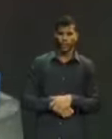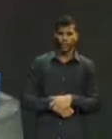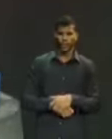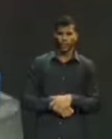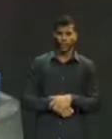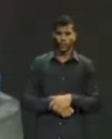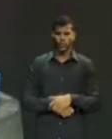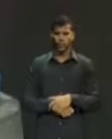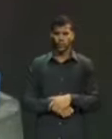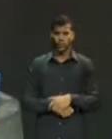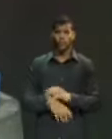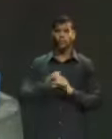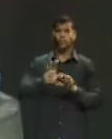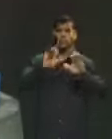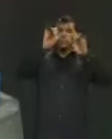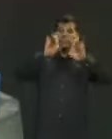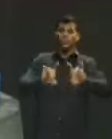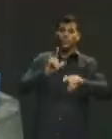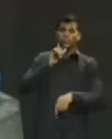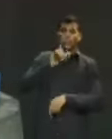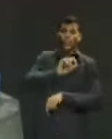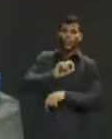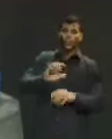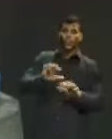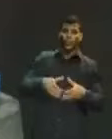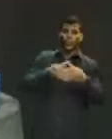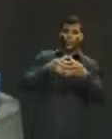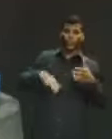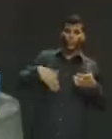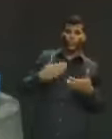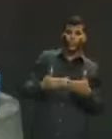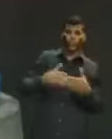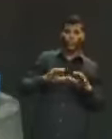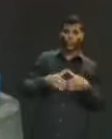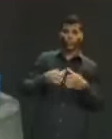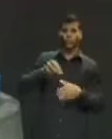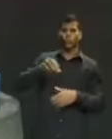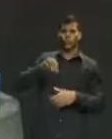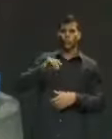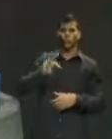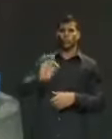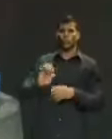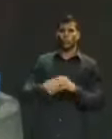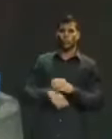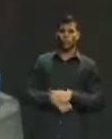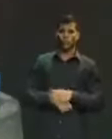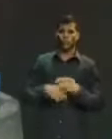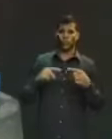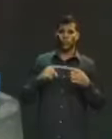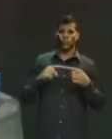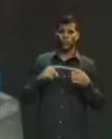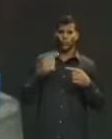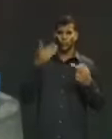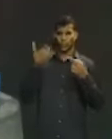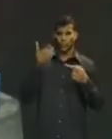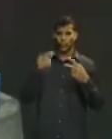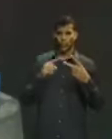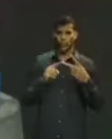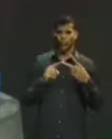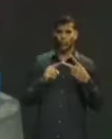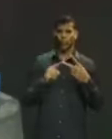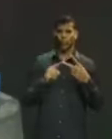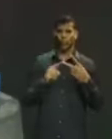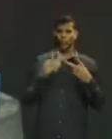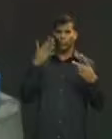nominar em especial a equipe atual do comitê. O sociólogo Tiago de Holanda, a psicóloga Daniele Negreiros, o